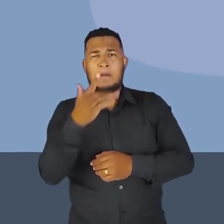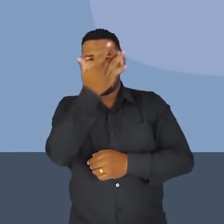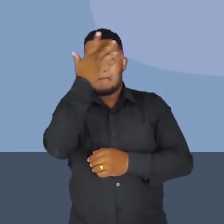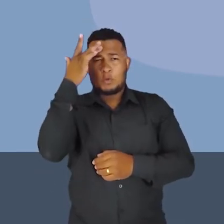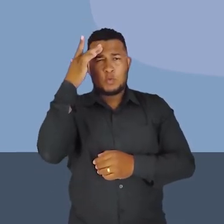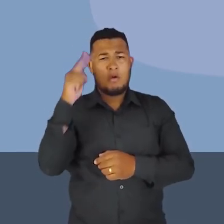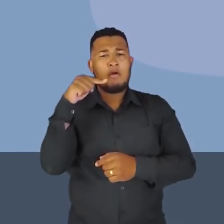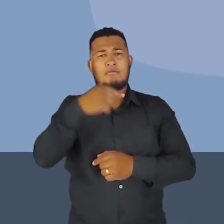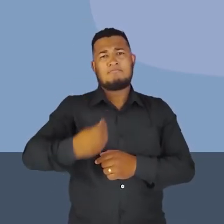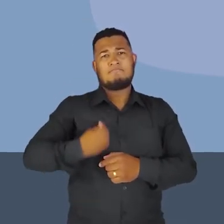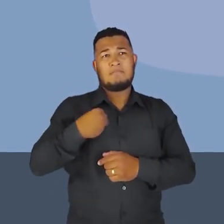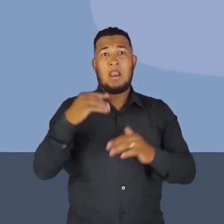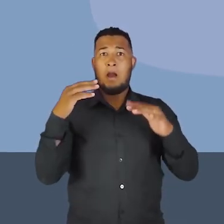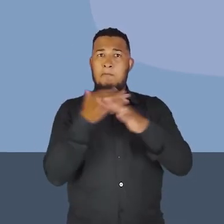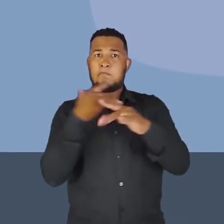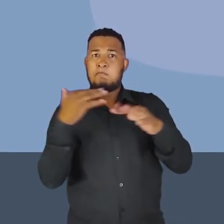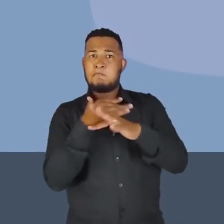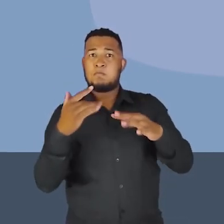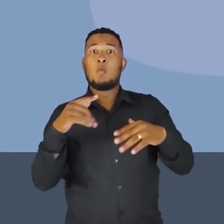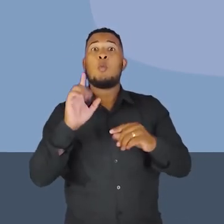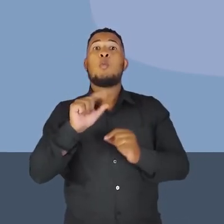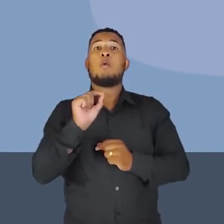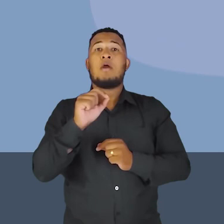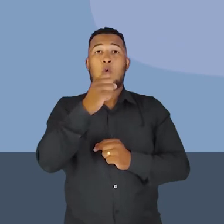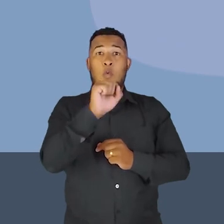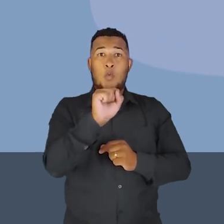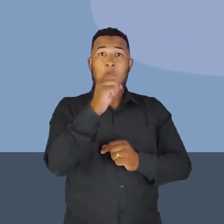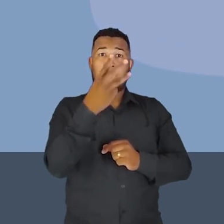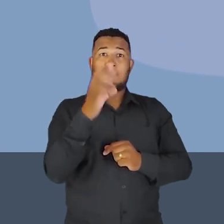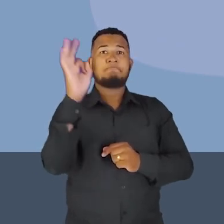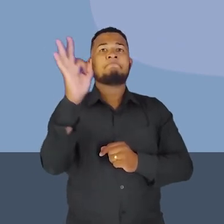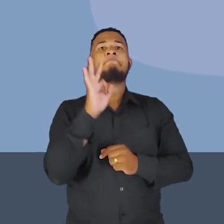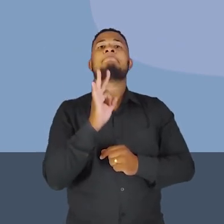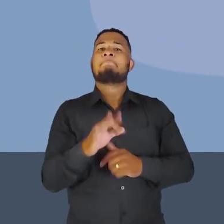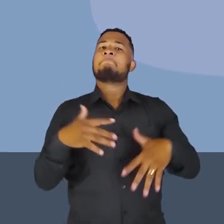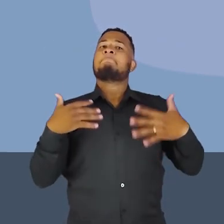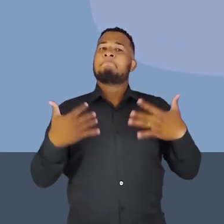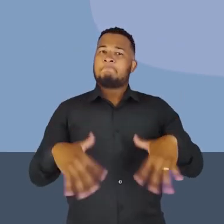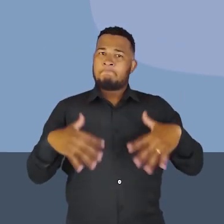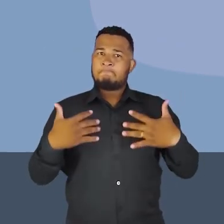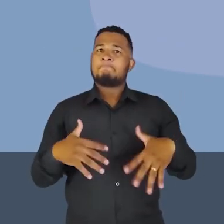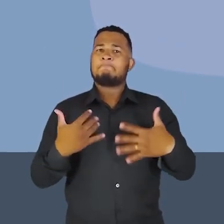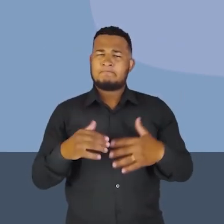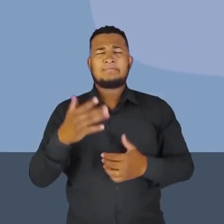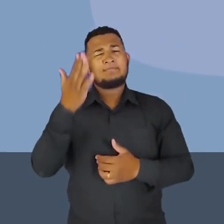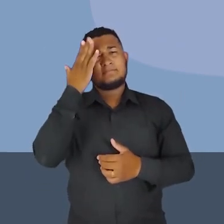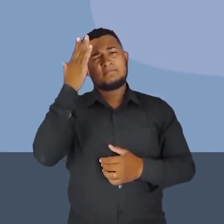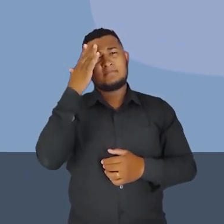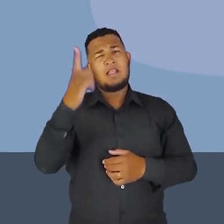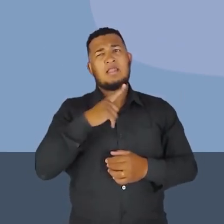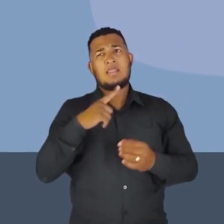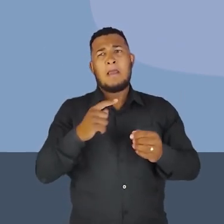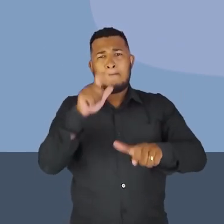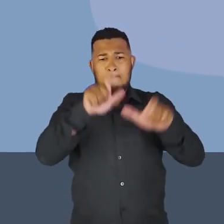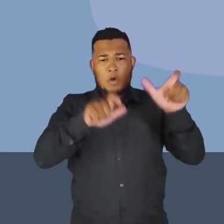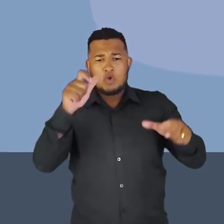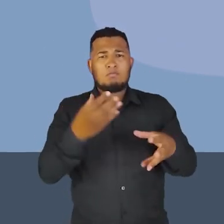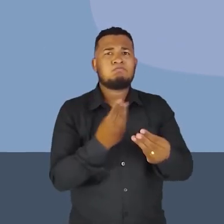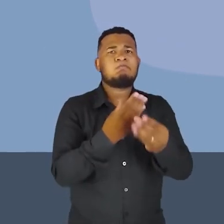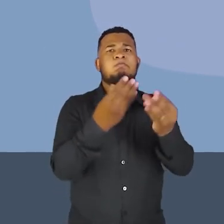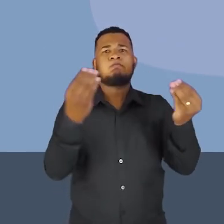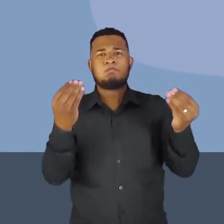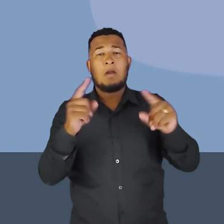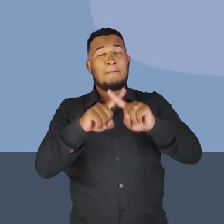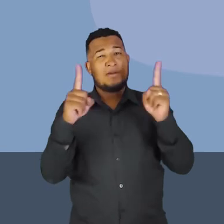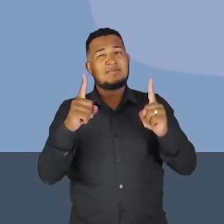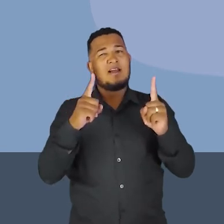centros urbanos é ainda maior, 83% da população nacional. Apesar de abrigarem tanta gente, as